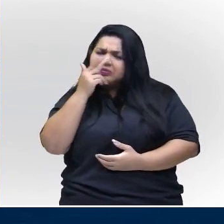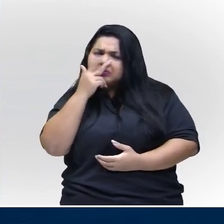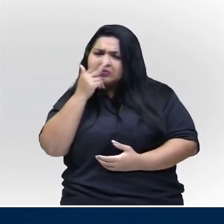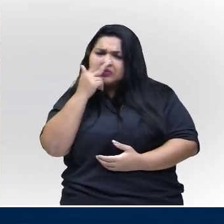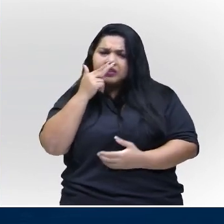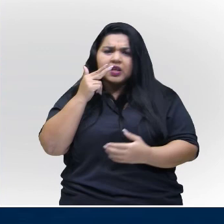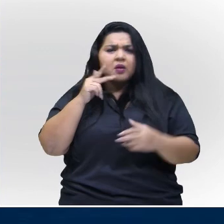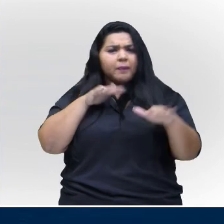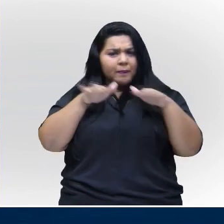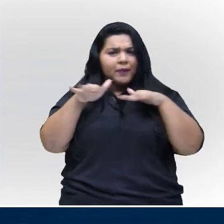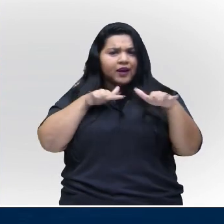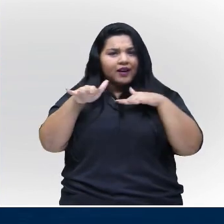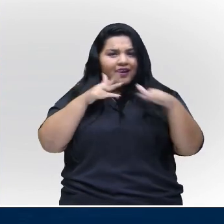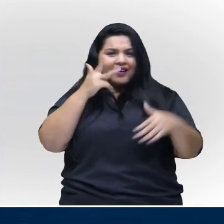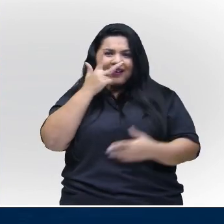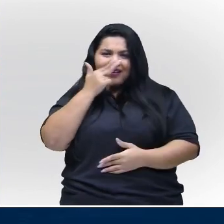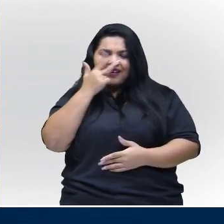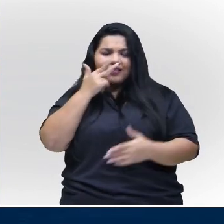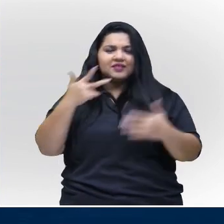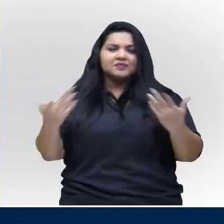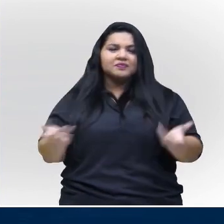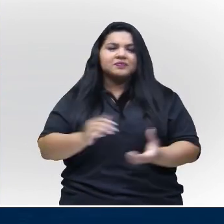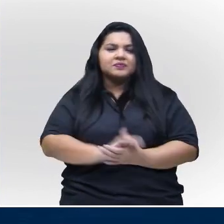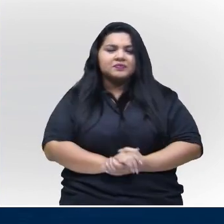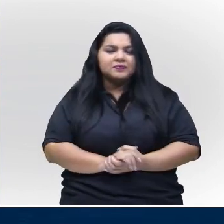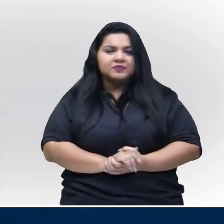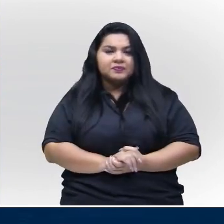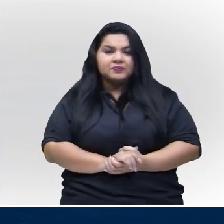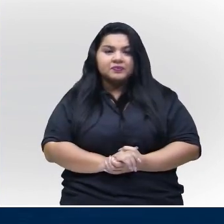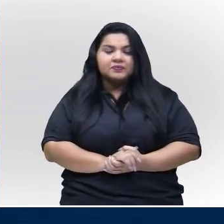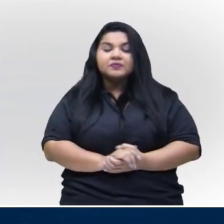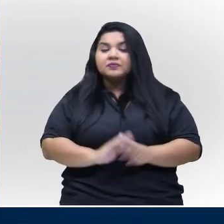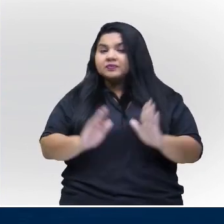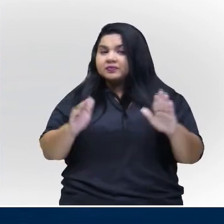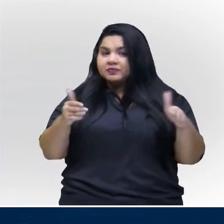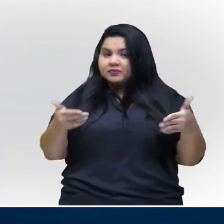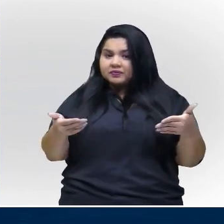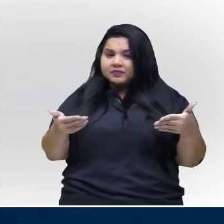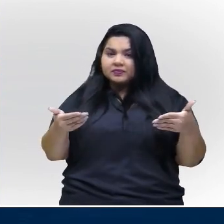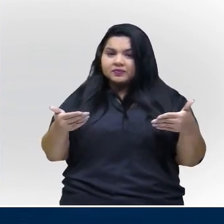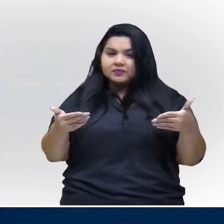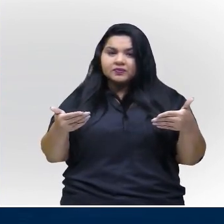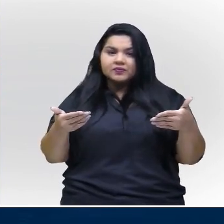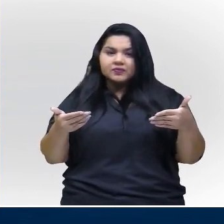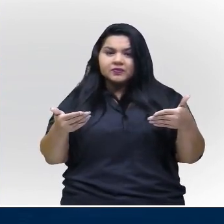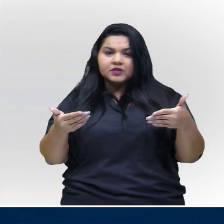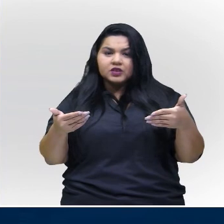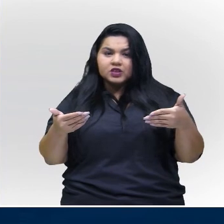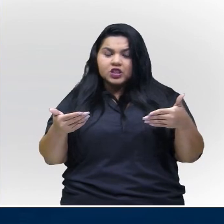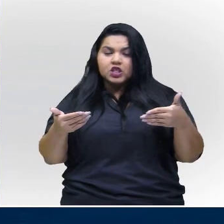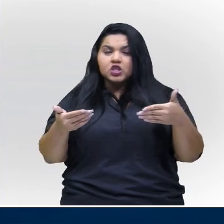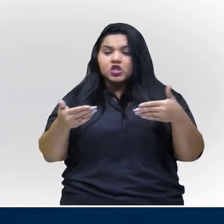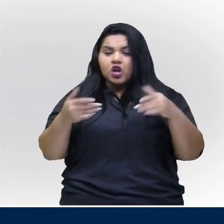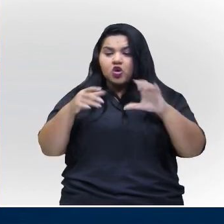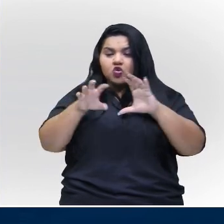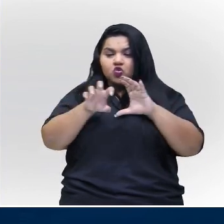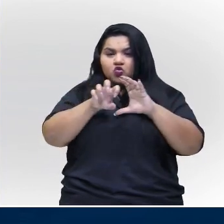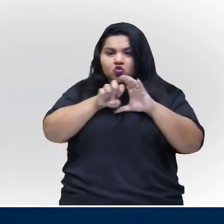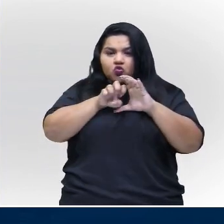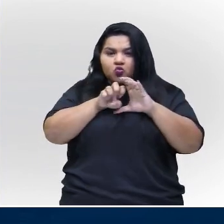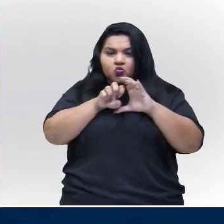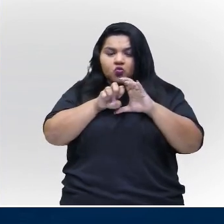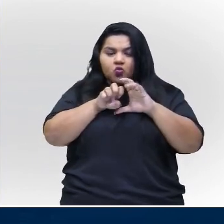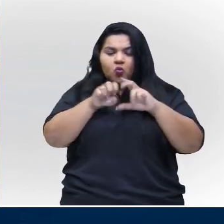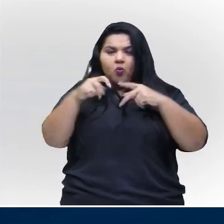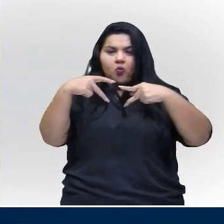se movimentando, ok? Em consequência da contração de proteínas do citoesqueleto.